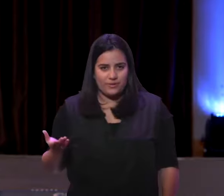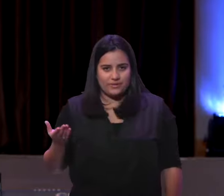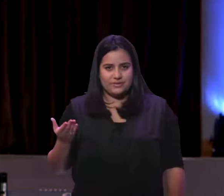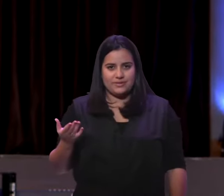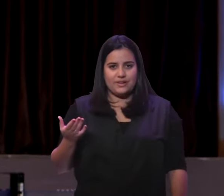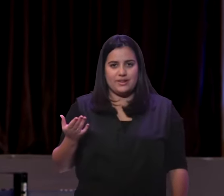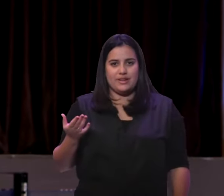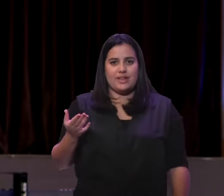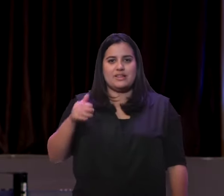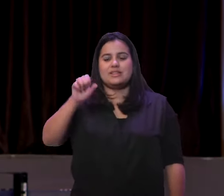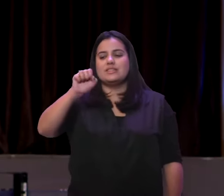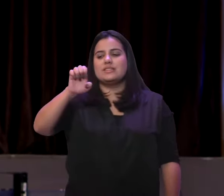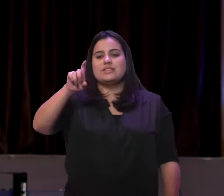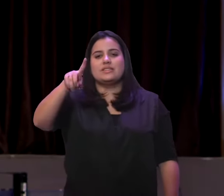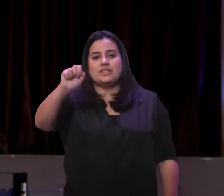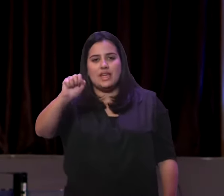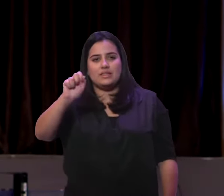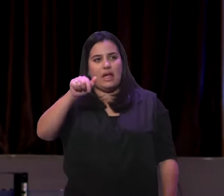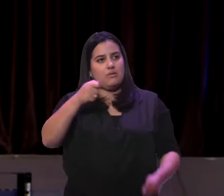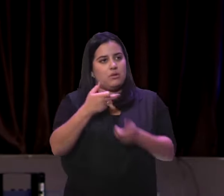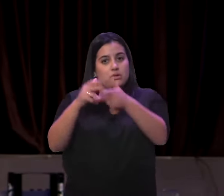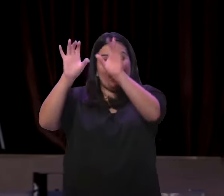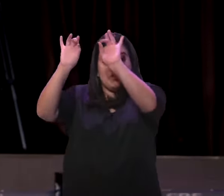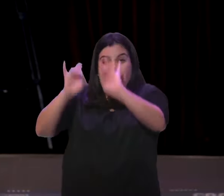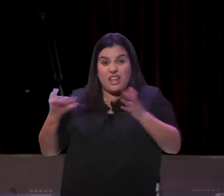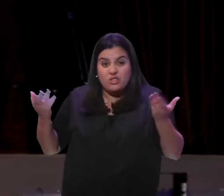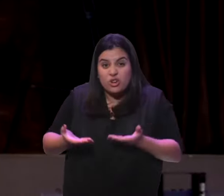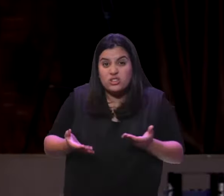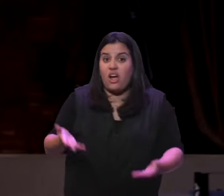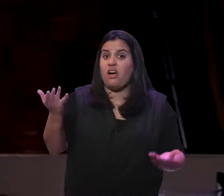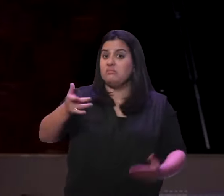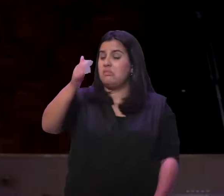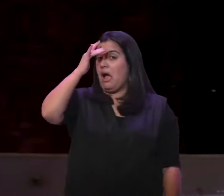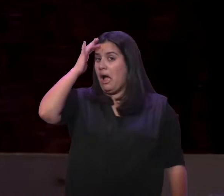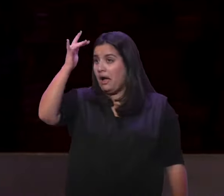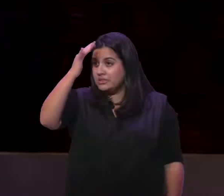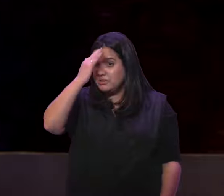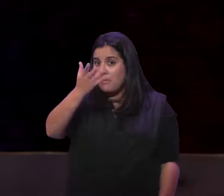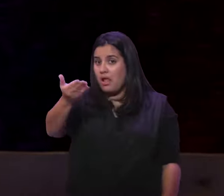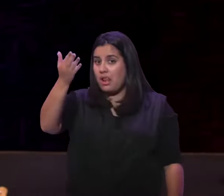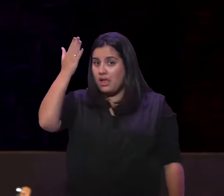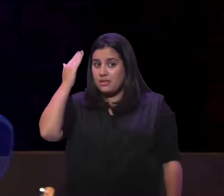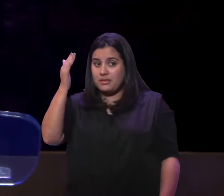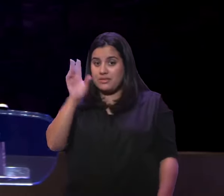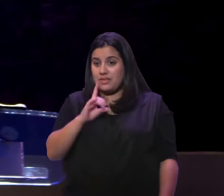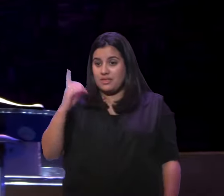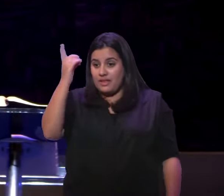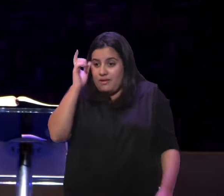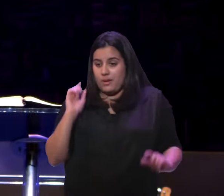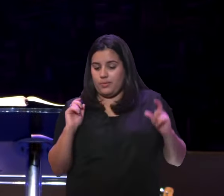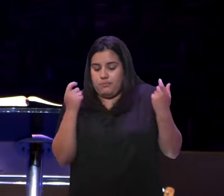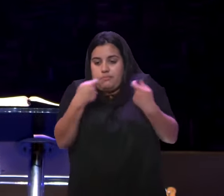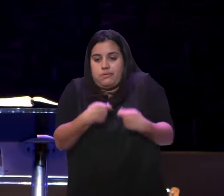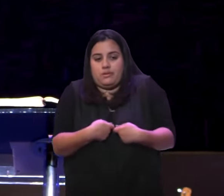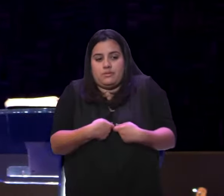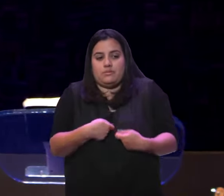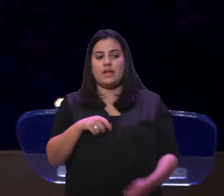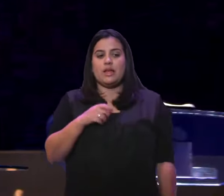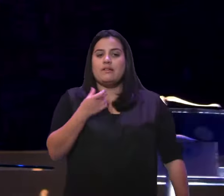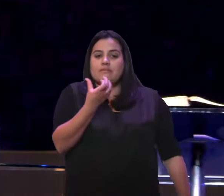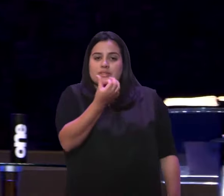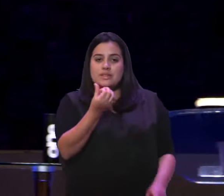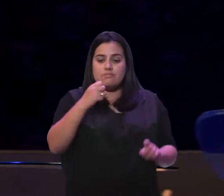Linho, a seda, são coisas especiais hoje. Imagina naquela época, Davi vestiu a roupa de linho. A cada 6 passos